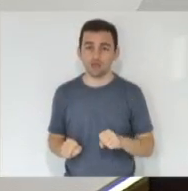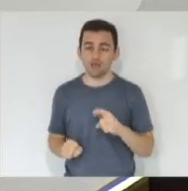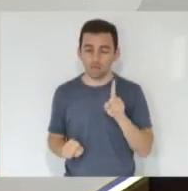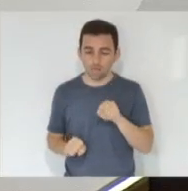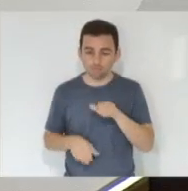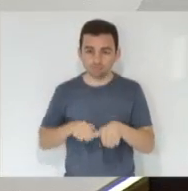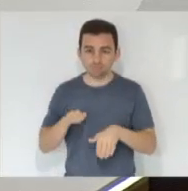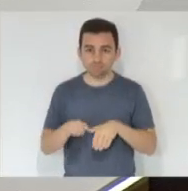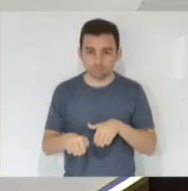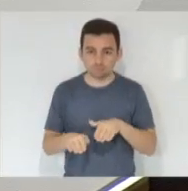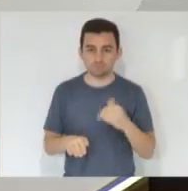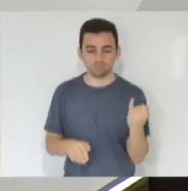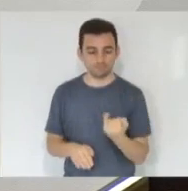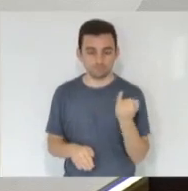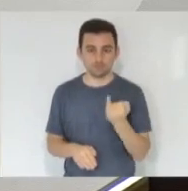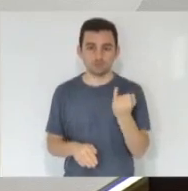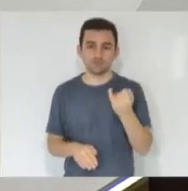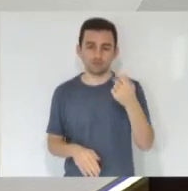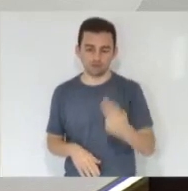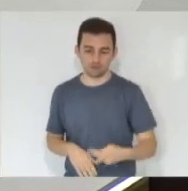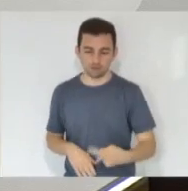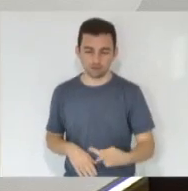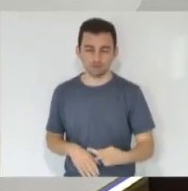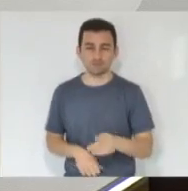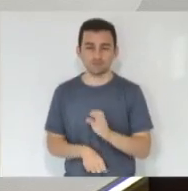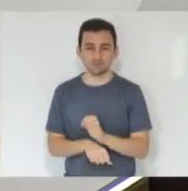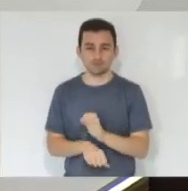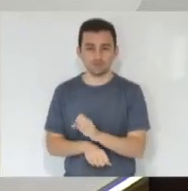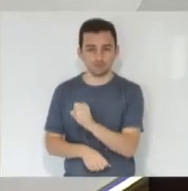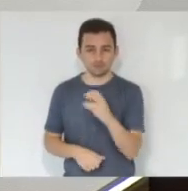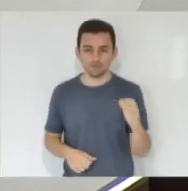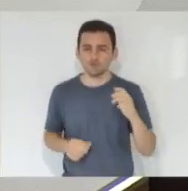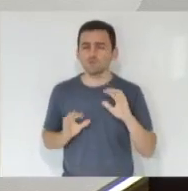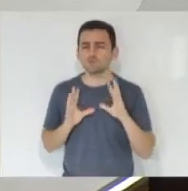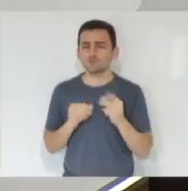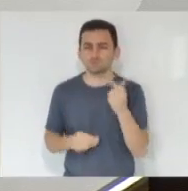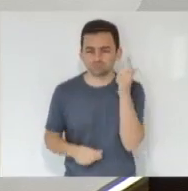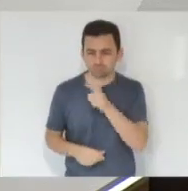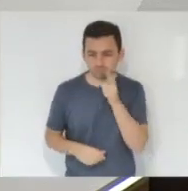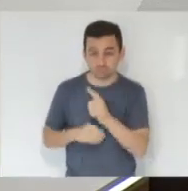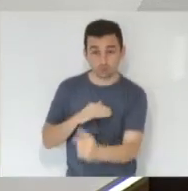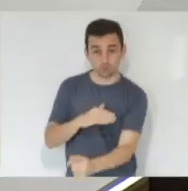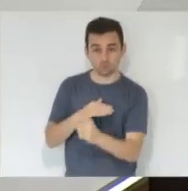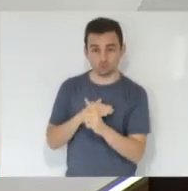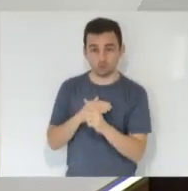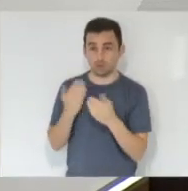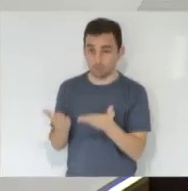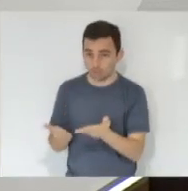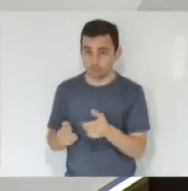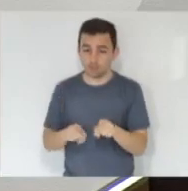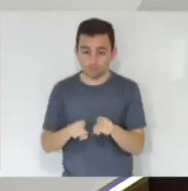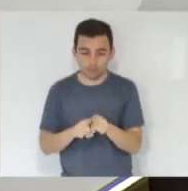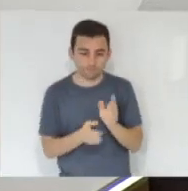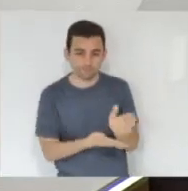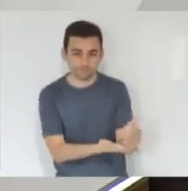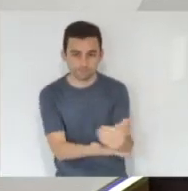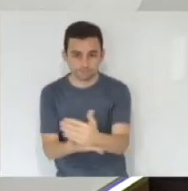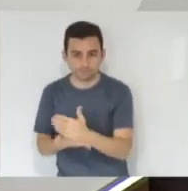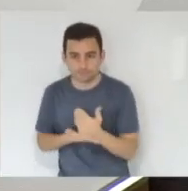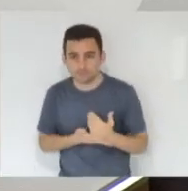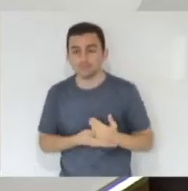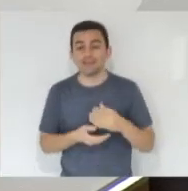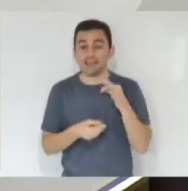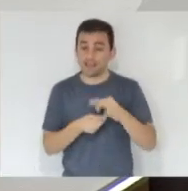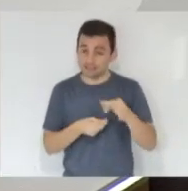importante para nosso estado e todos ganham com isso: o consumidor, a arrecadação e as entidades